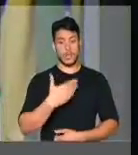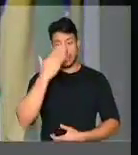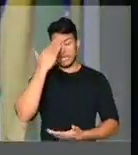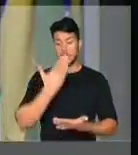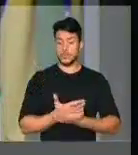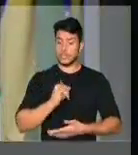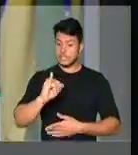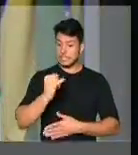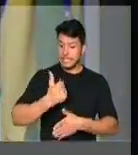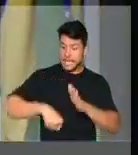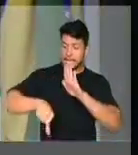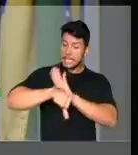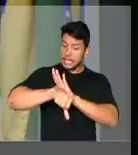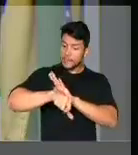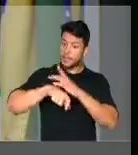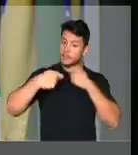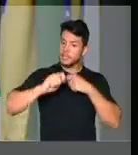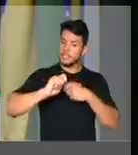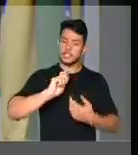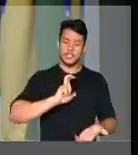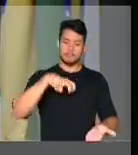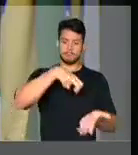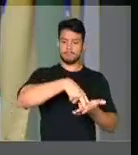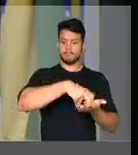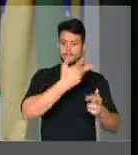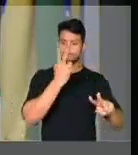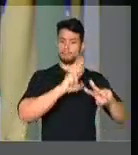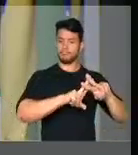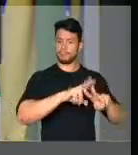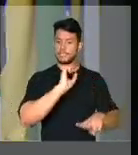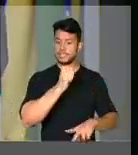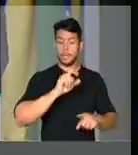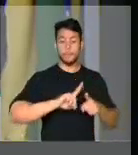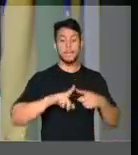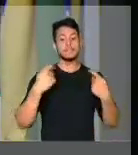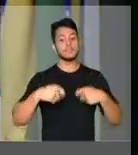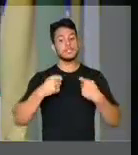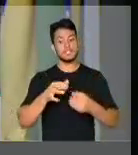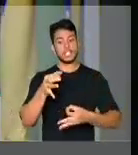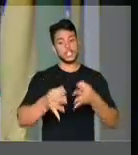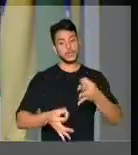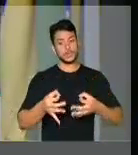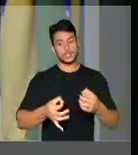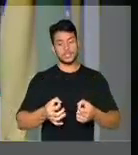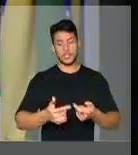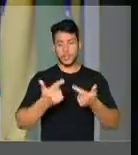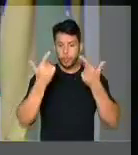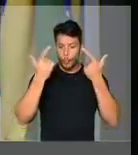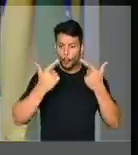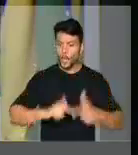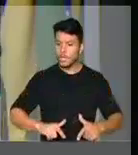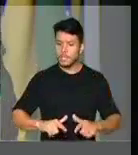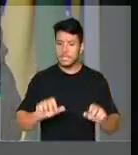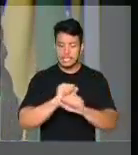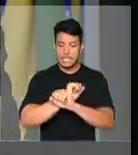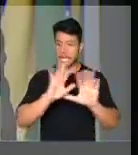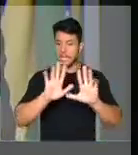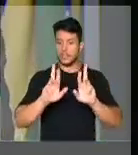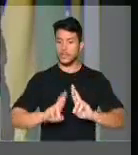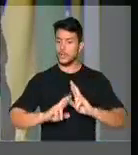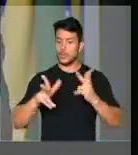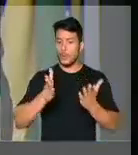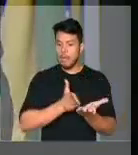seus crimes têm que pagar, mas que a justiça seja feita de uma forma limpa, transparente e não